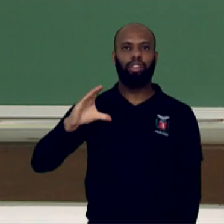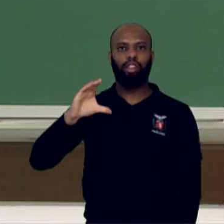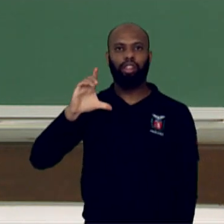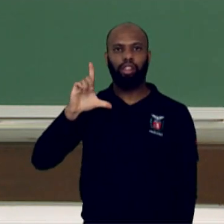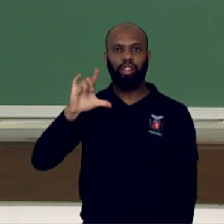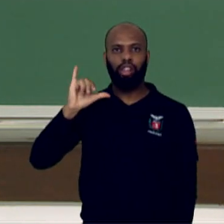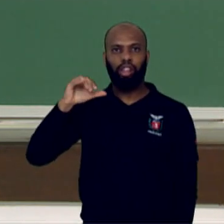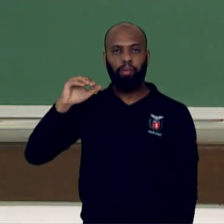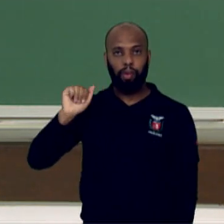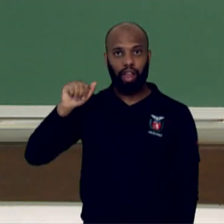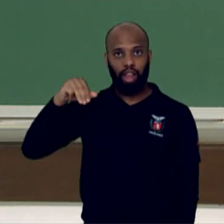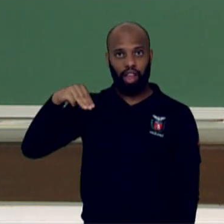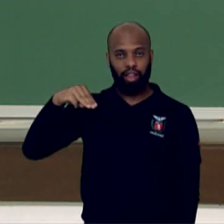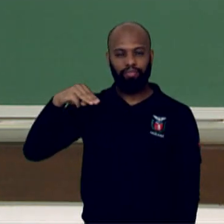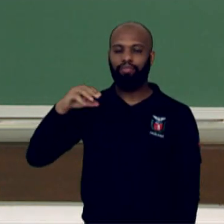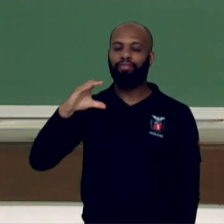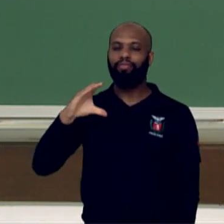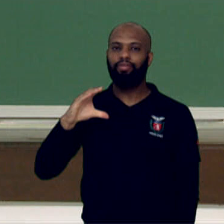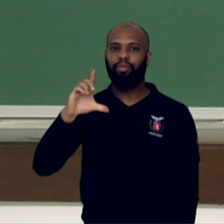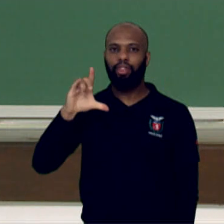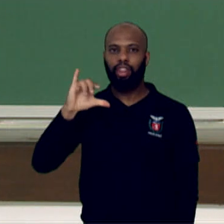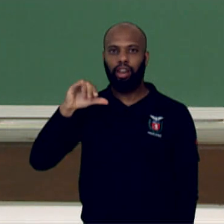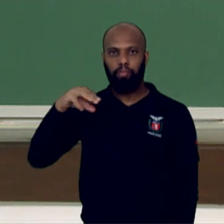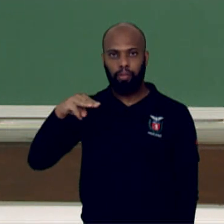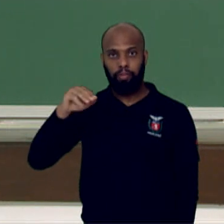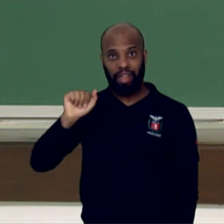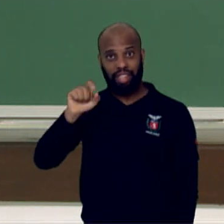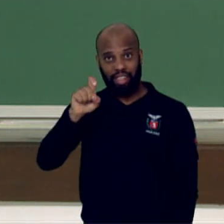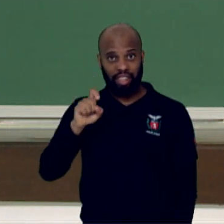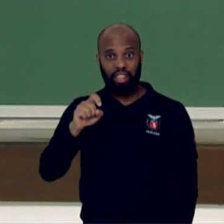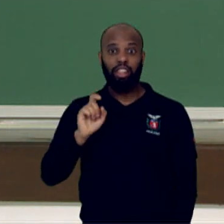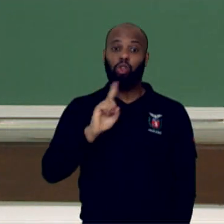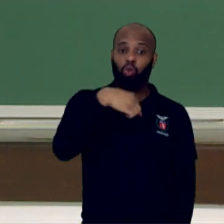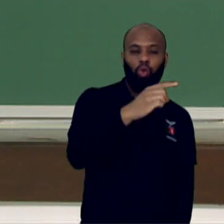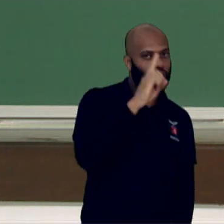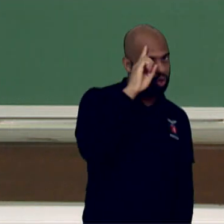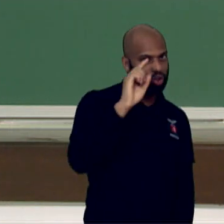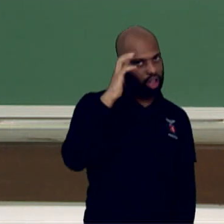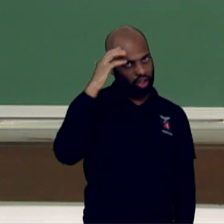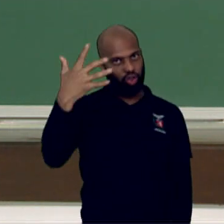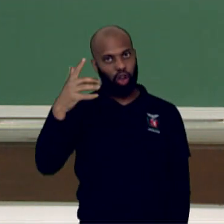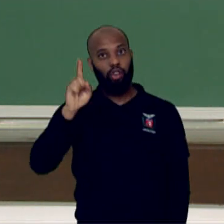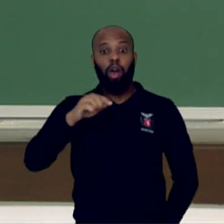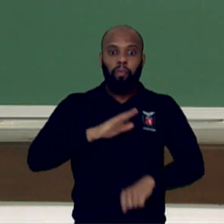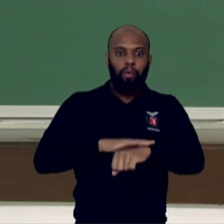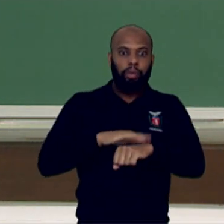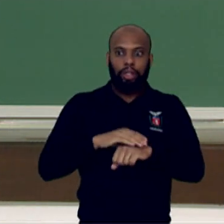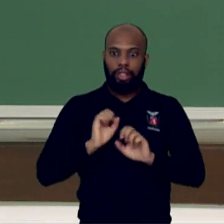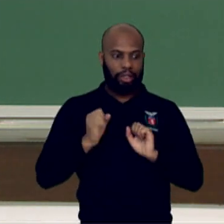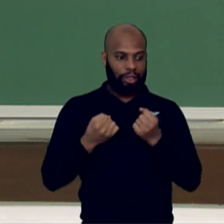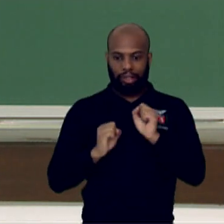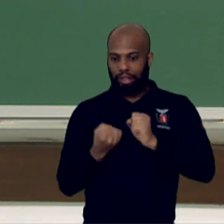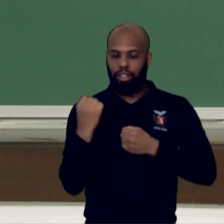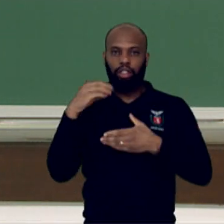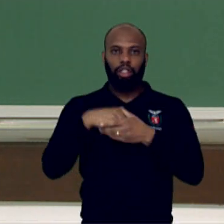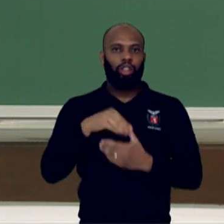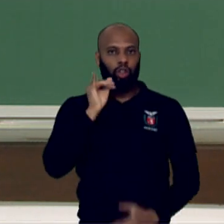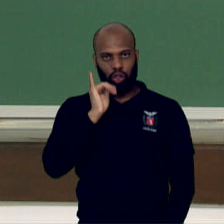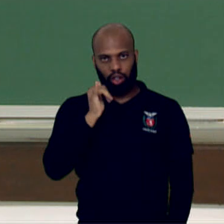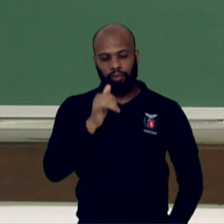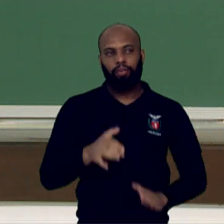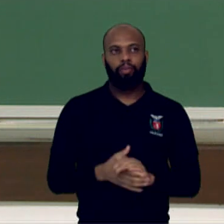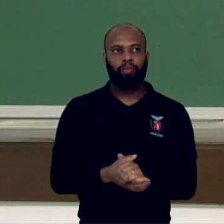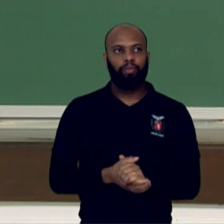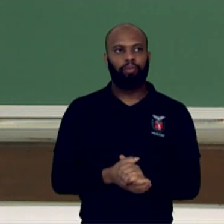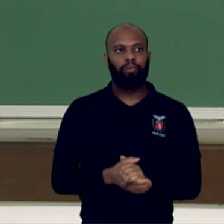fica para resolver no dia seguinte. Então, o clímax é o momento de maior tensão ali na narrativa.